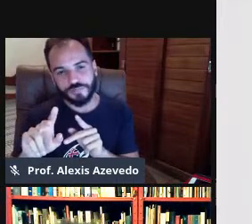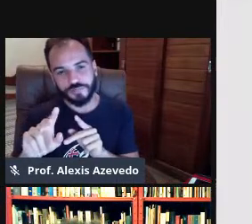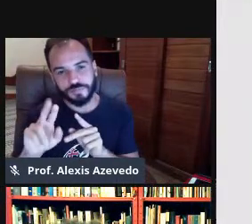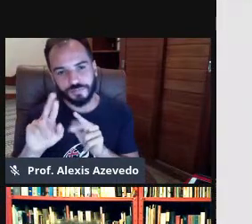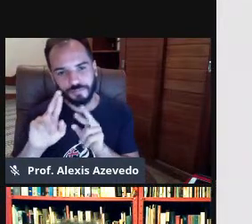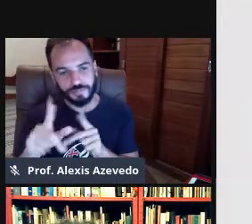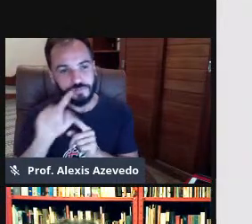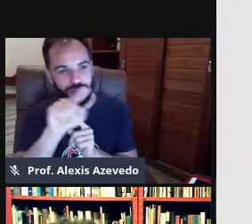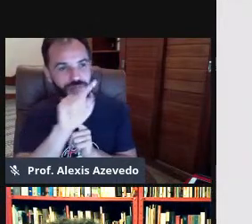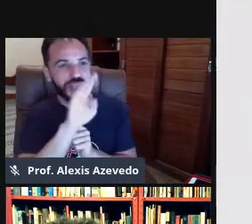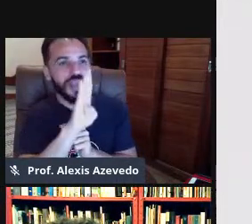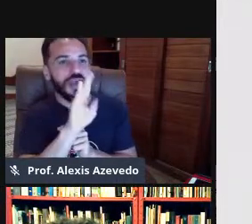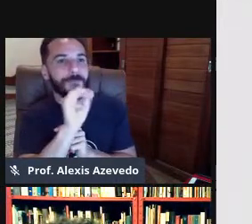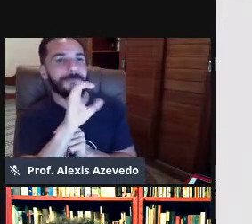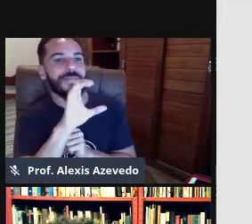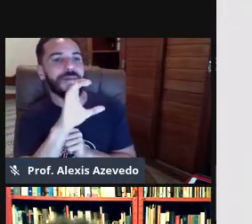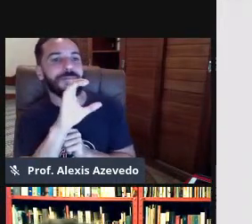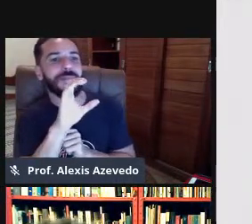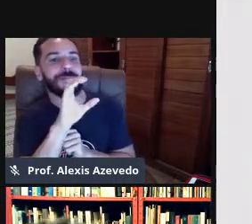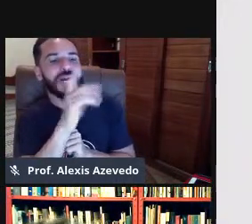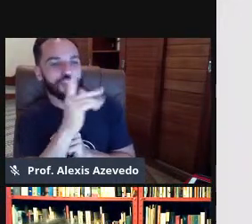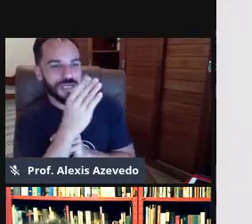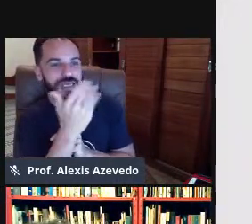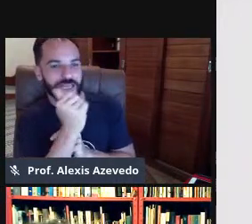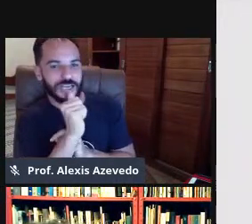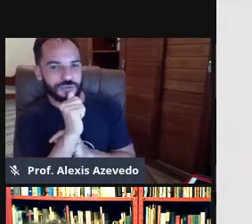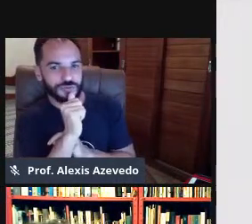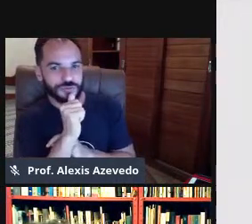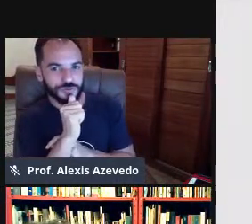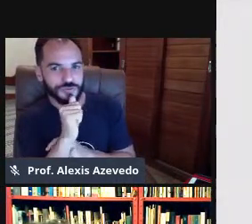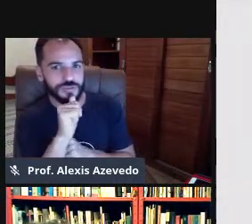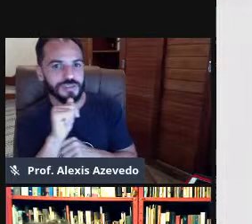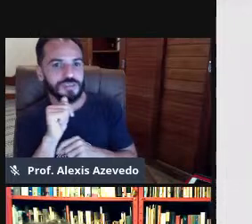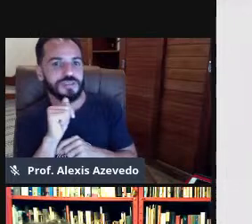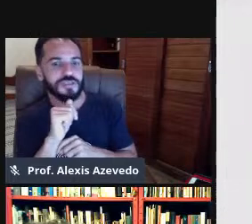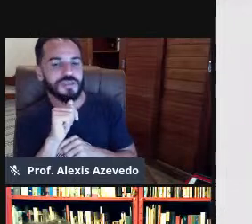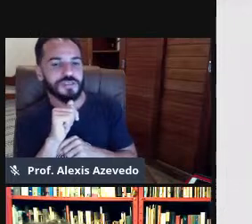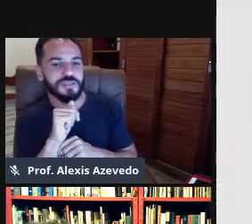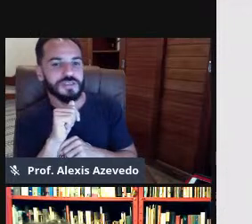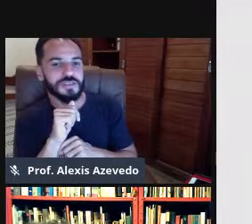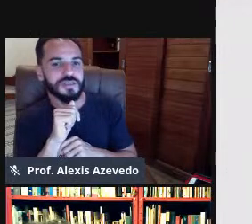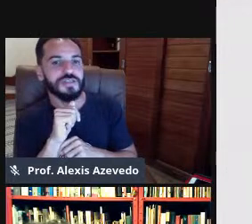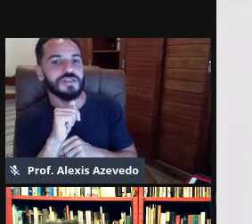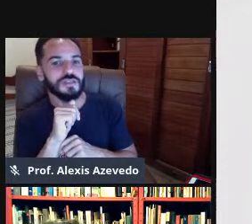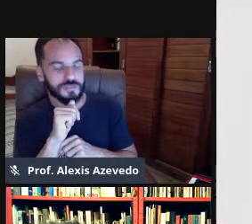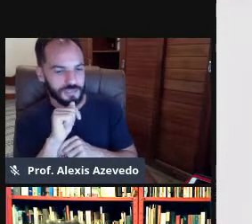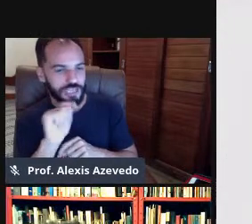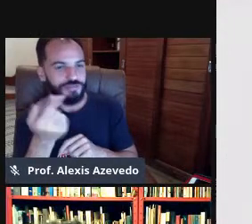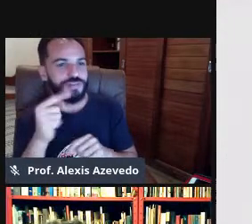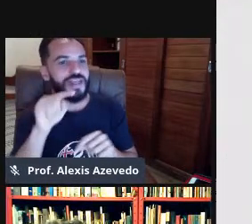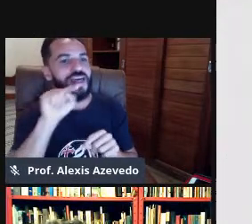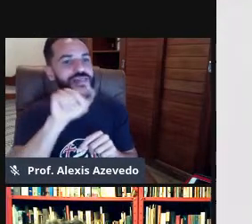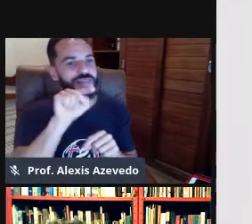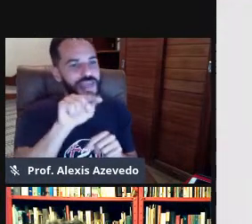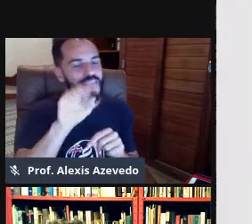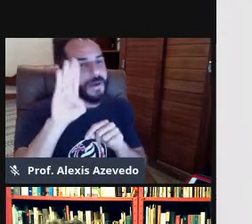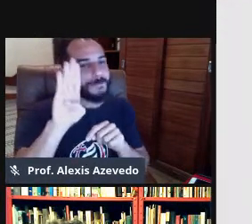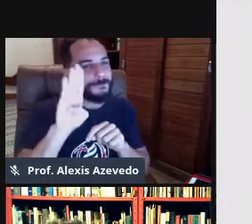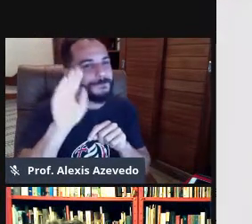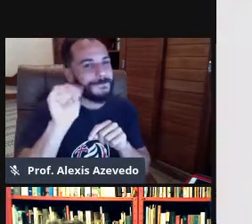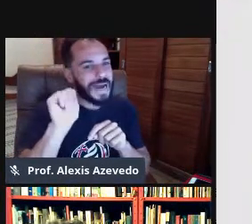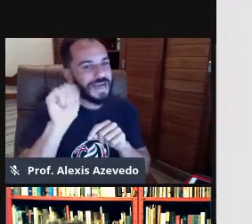né? A licenciatura não tem optativa ateliê, é ocupada pelas disciplinas pedagógicas,